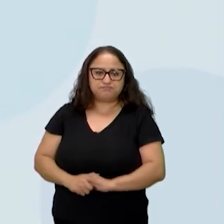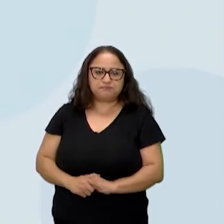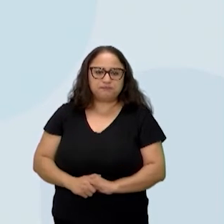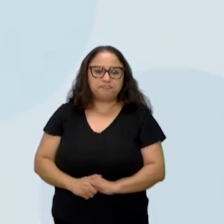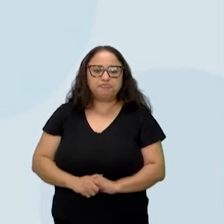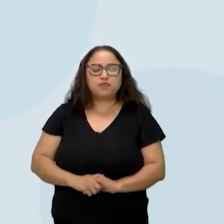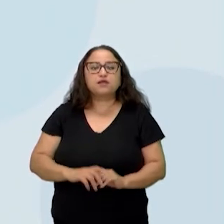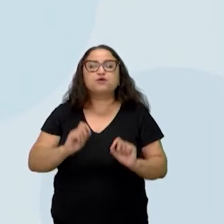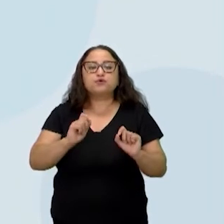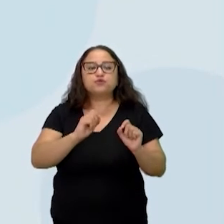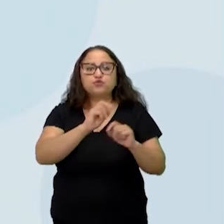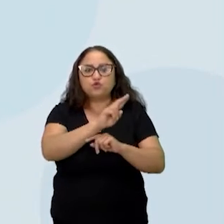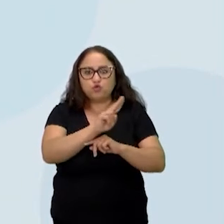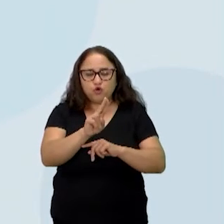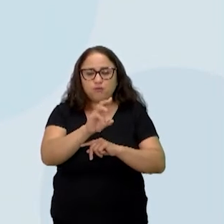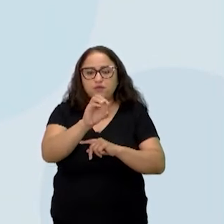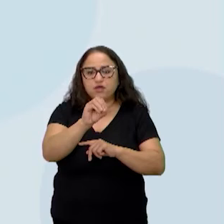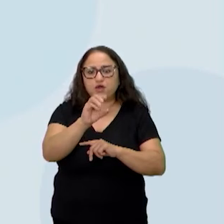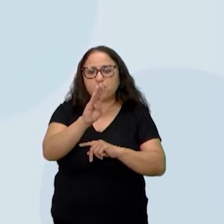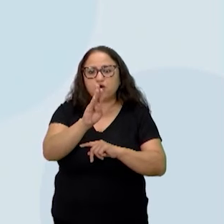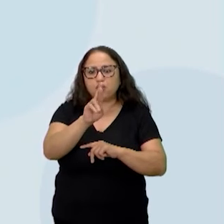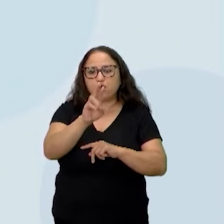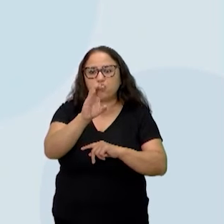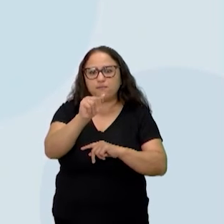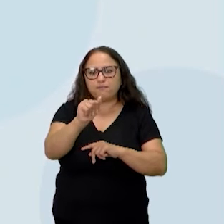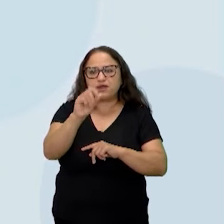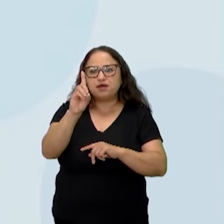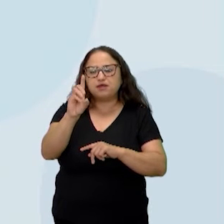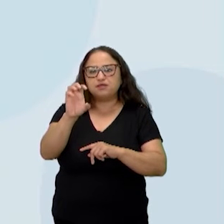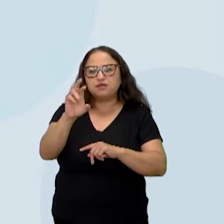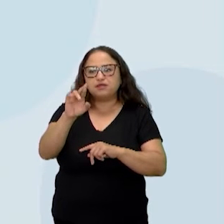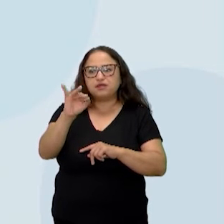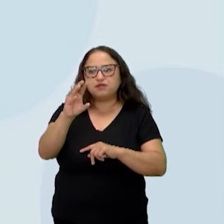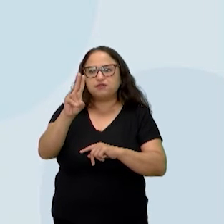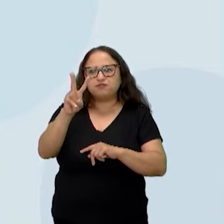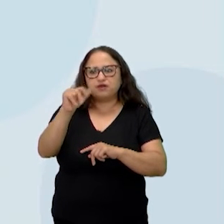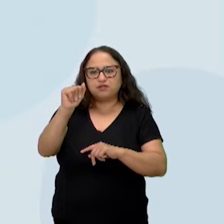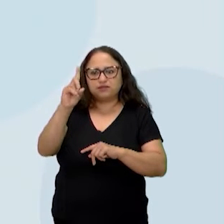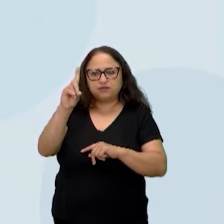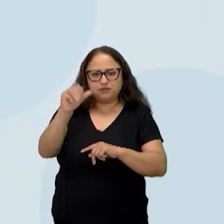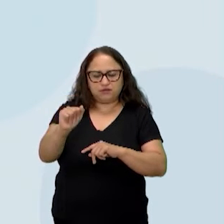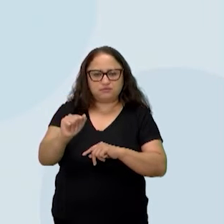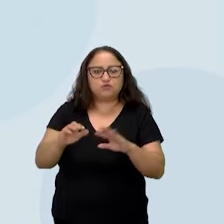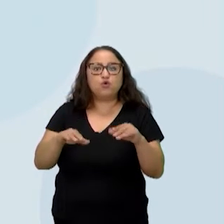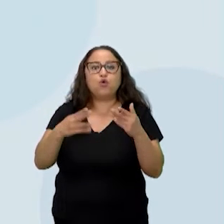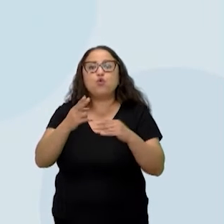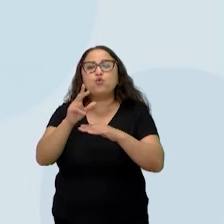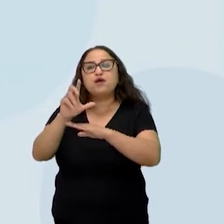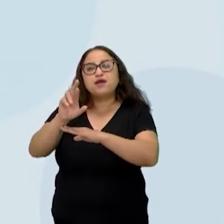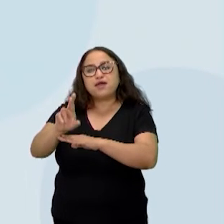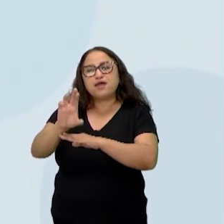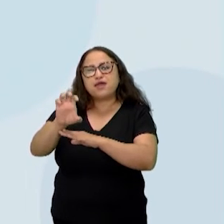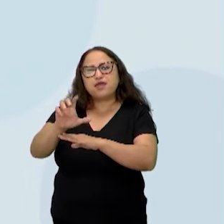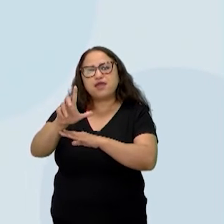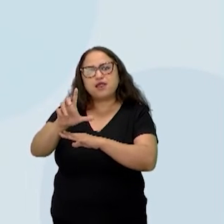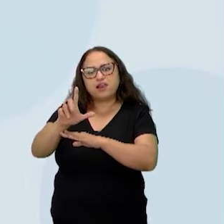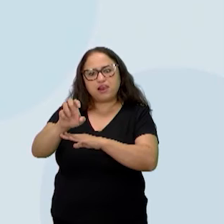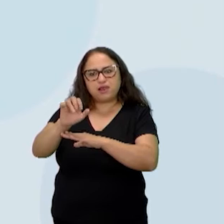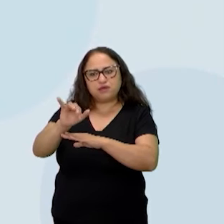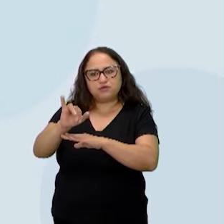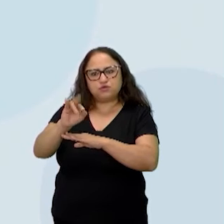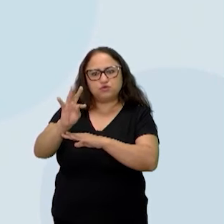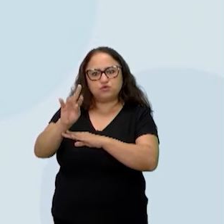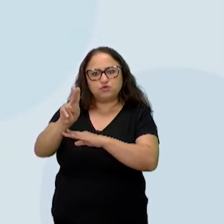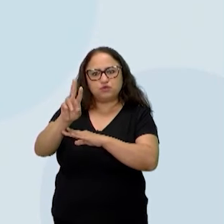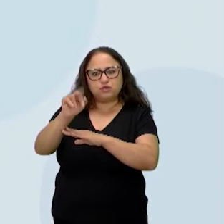obra derivada, então, nós chamamos de releitura, né? Eu vou fazer uma releitura da obra tal. E aí você pode até mudar, inclusive, o